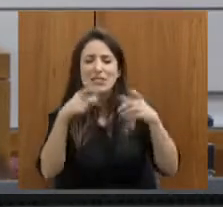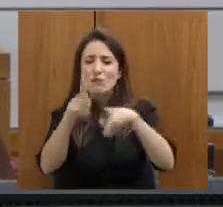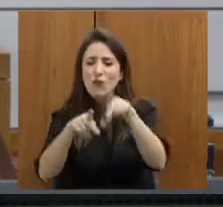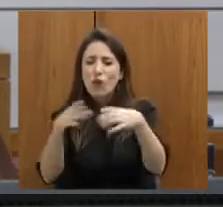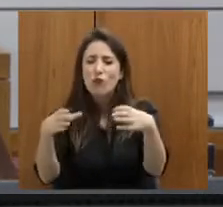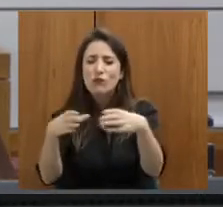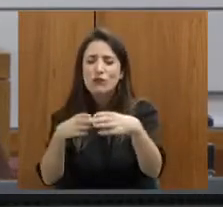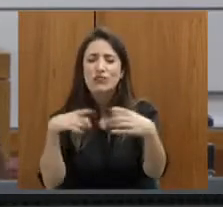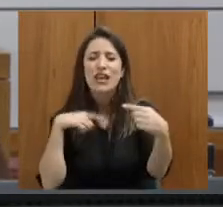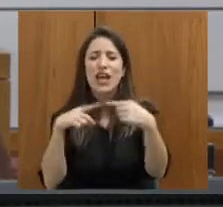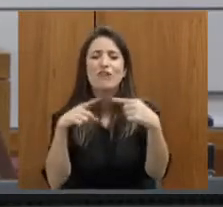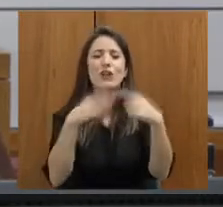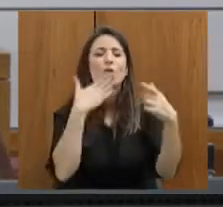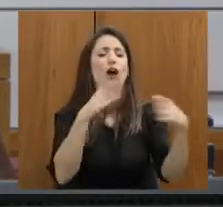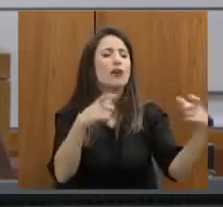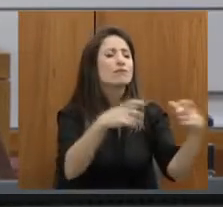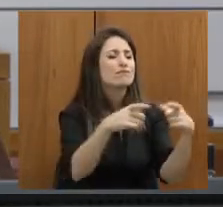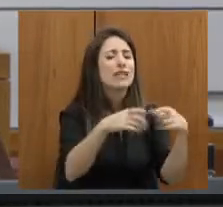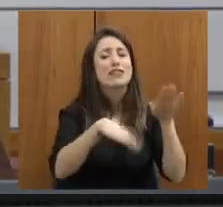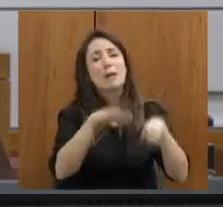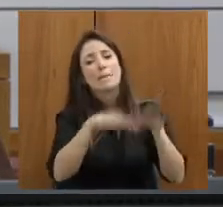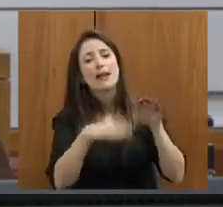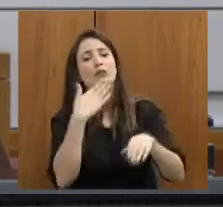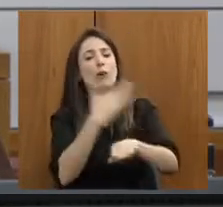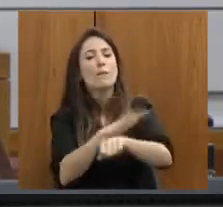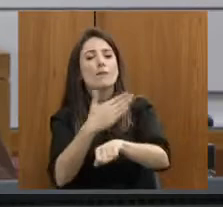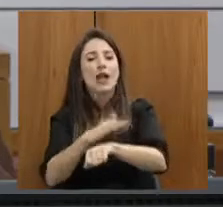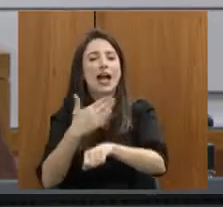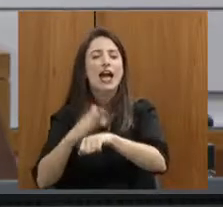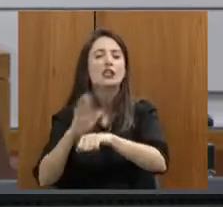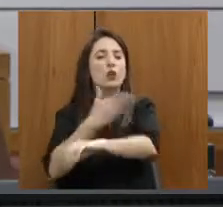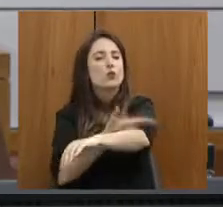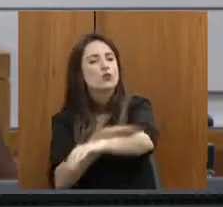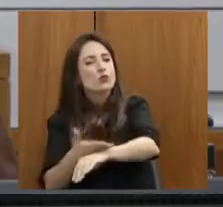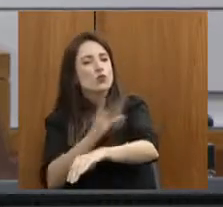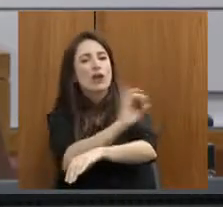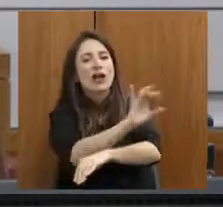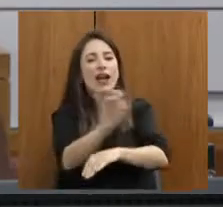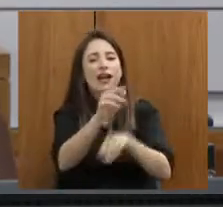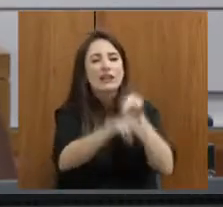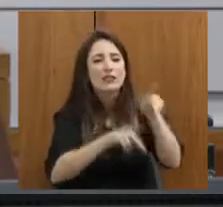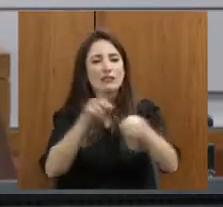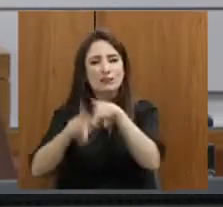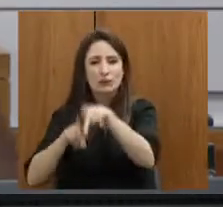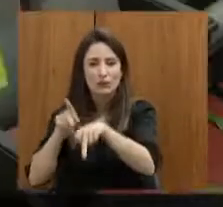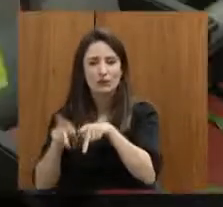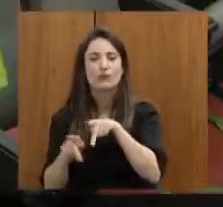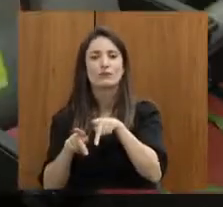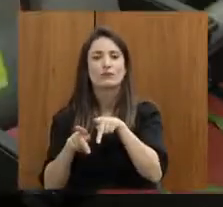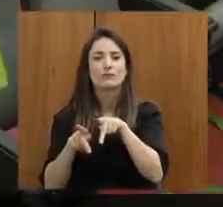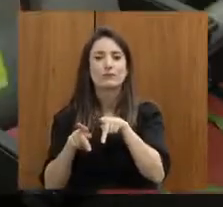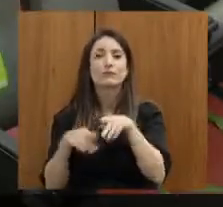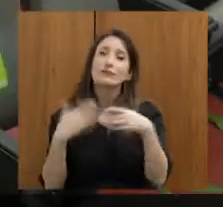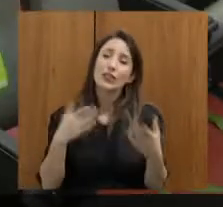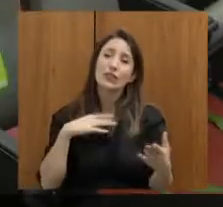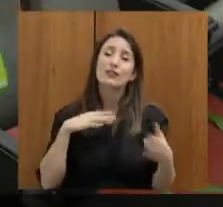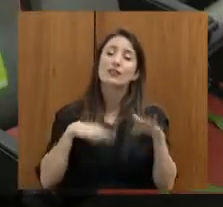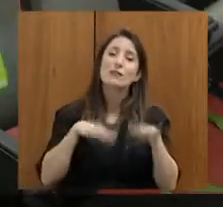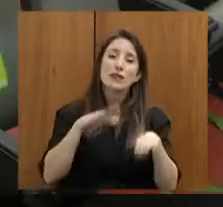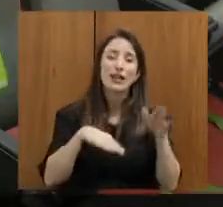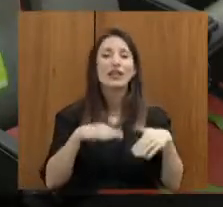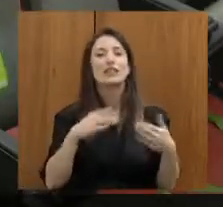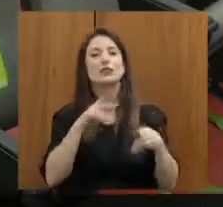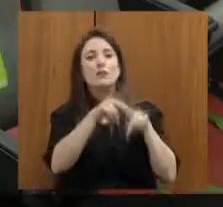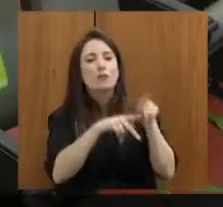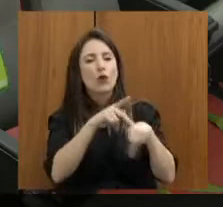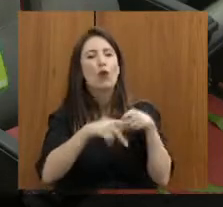são as práticas se tiver mais presente ali cada povo pois eu vou pegar Four Seven cachorro faz aonde no povo e ouro